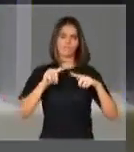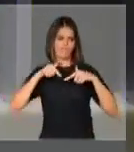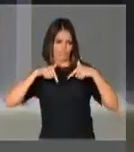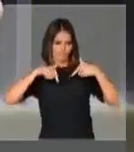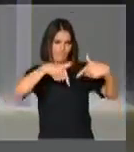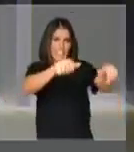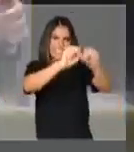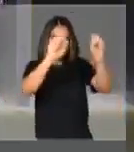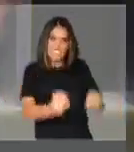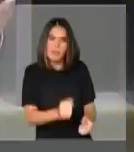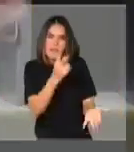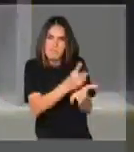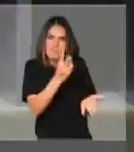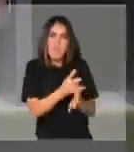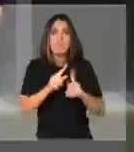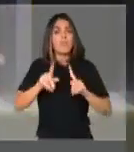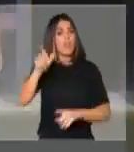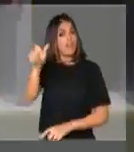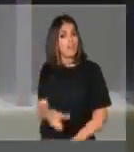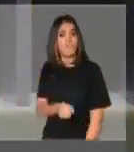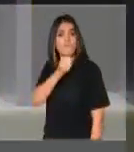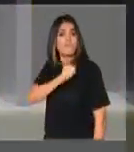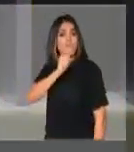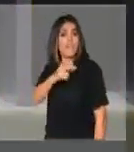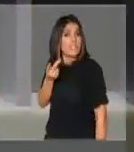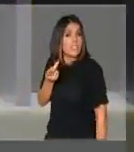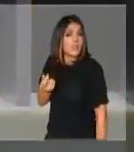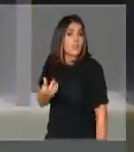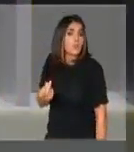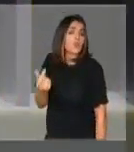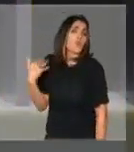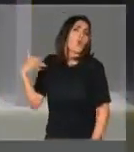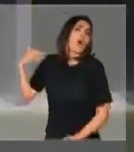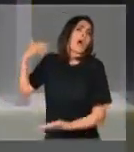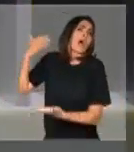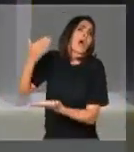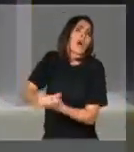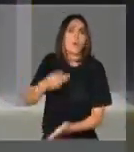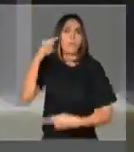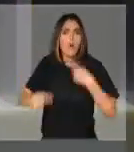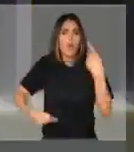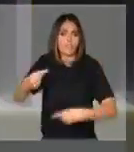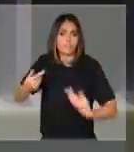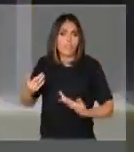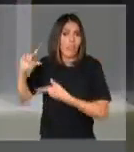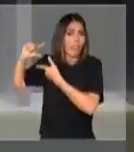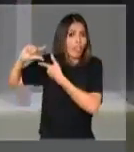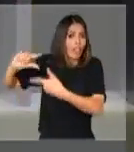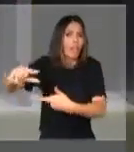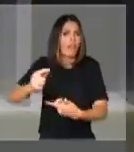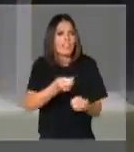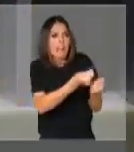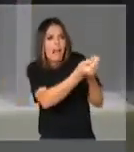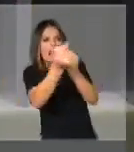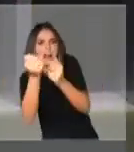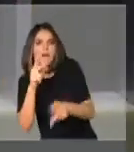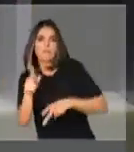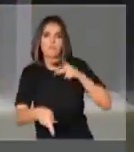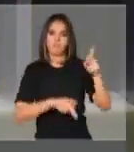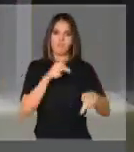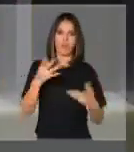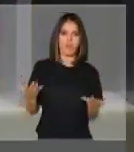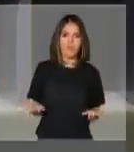sistema e faz a mais velha política tradicional de todos os tempos, enganando as pessoas